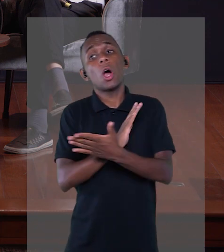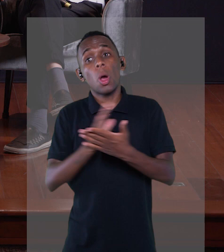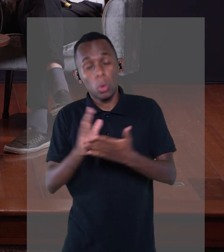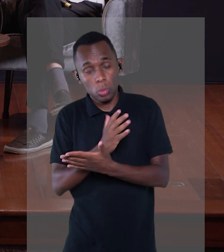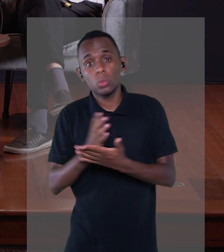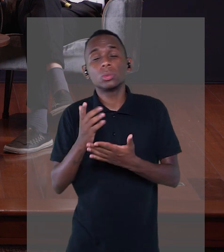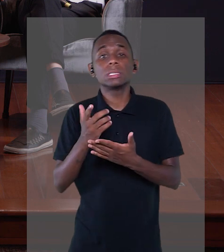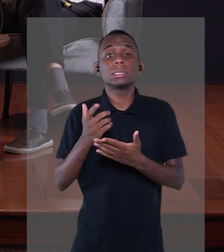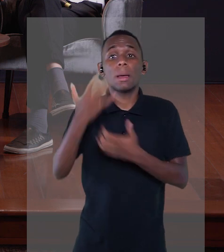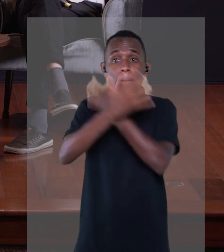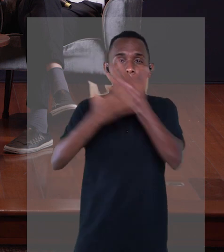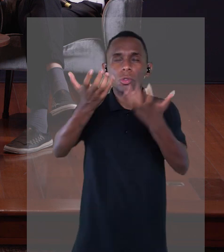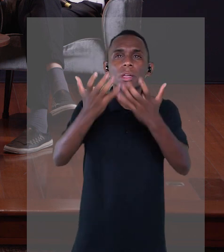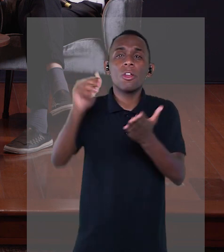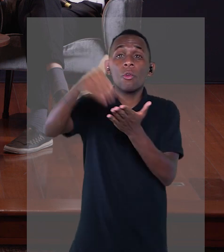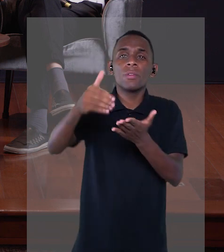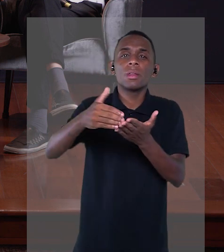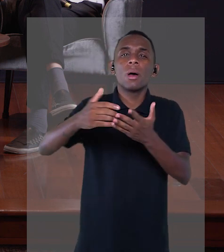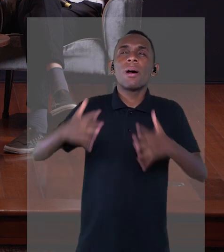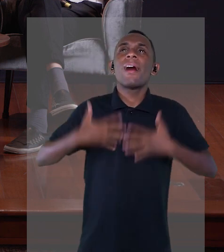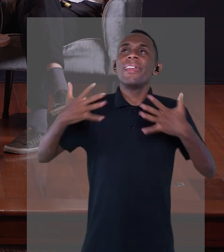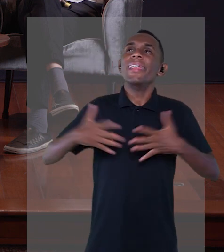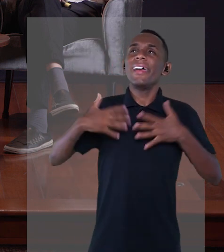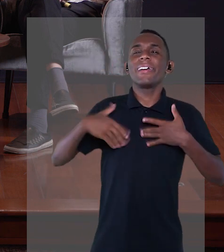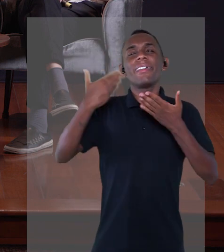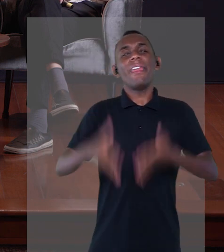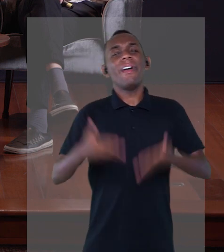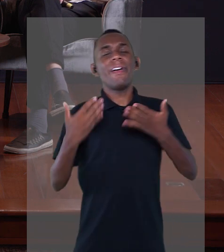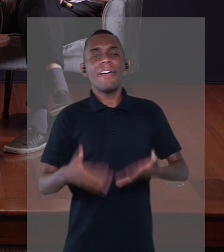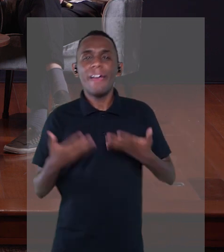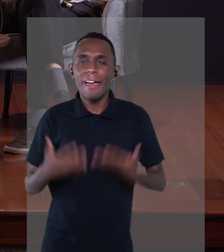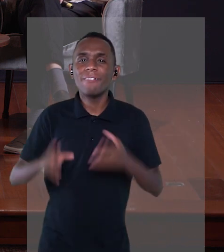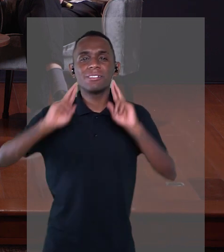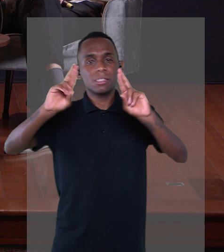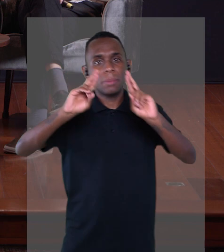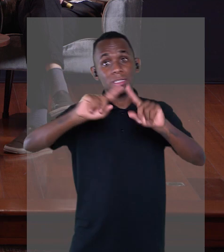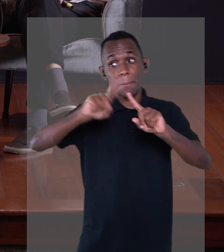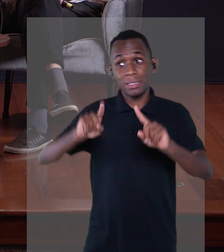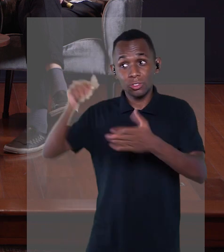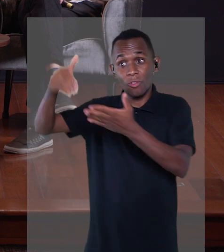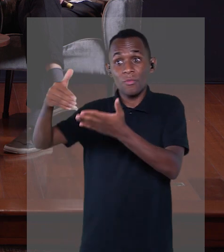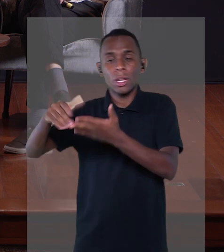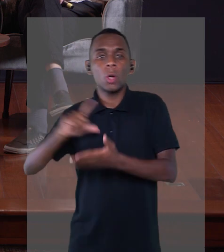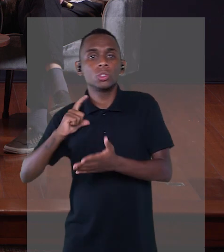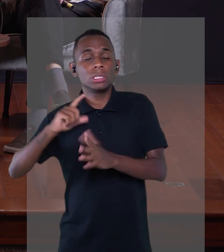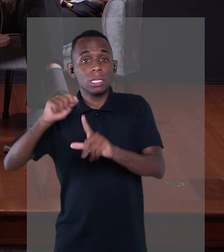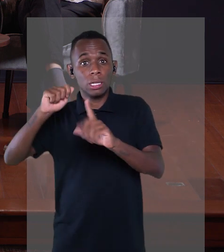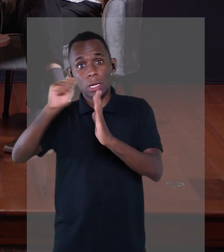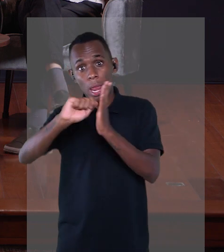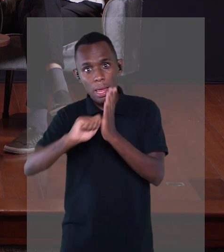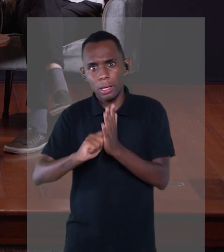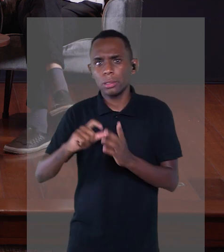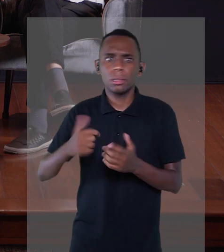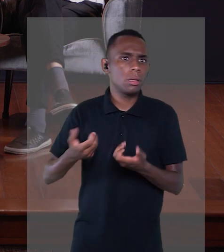ela alegre, eu queria acabar ela com uma coisa bacana, uma alegria, uma esperança, e no final tinha um negócio assim meio